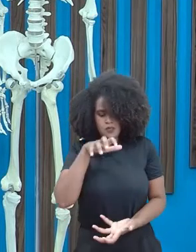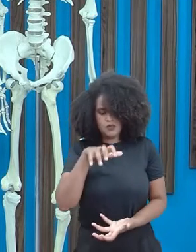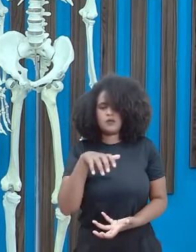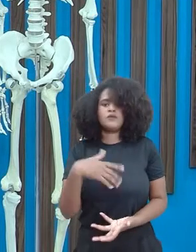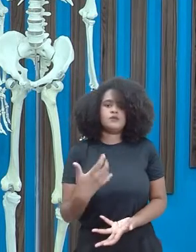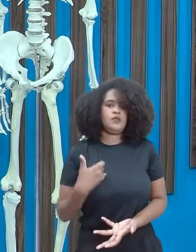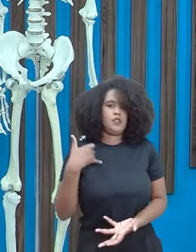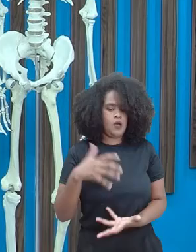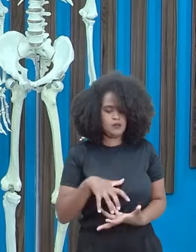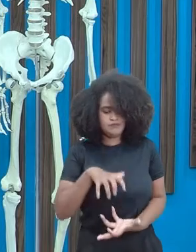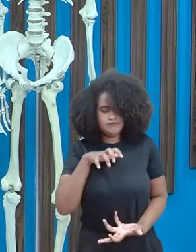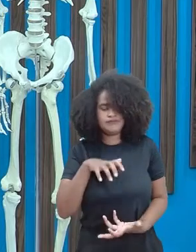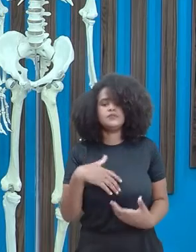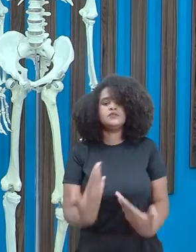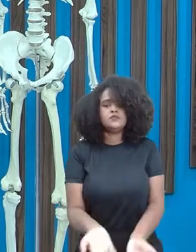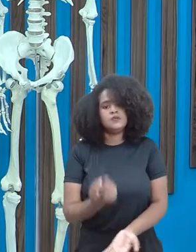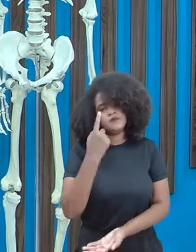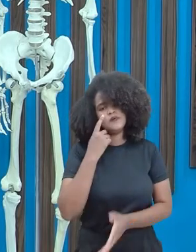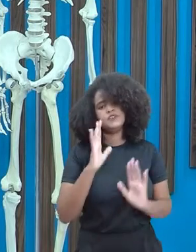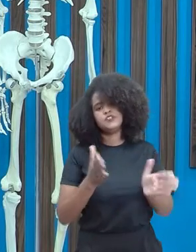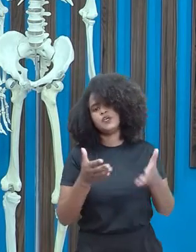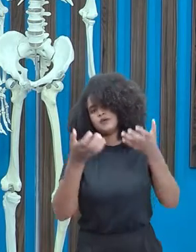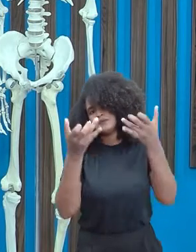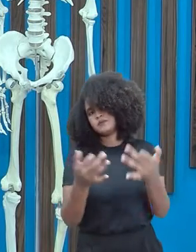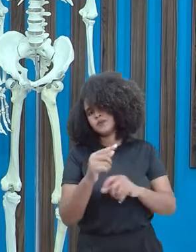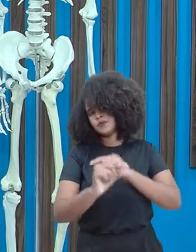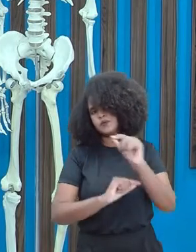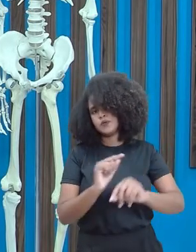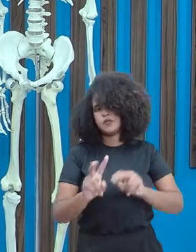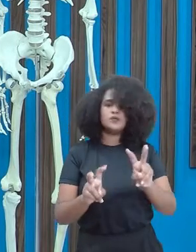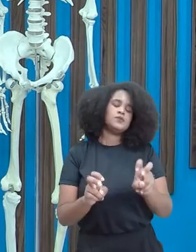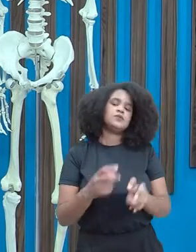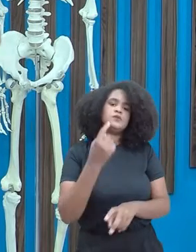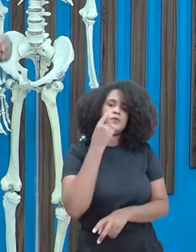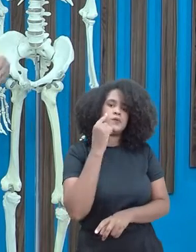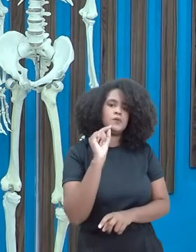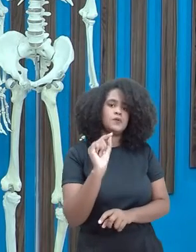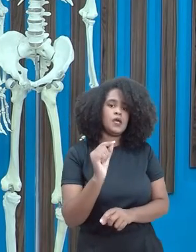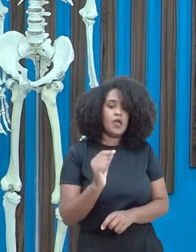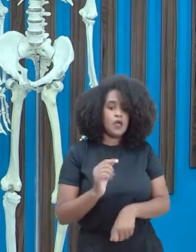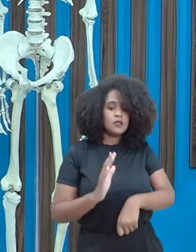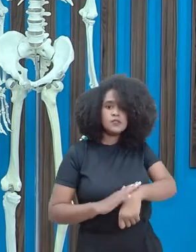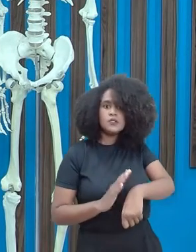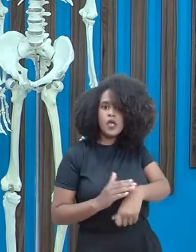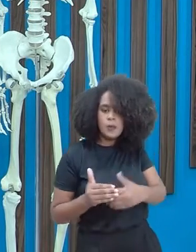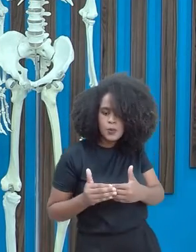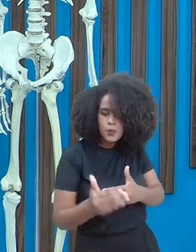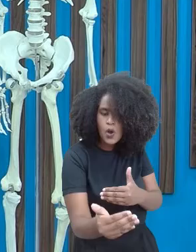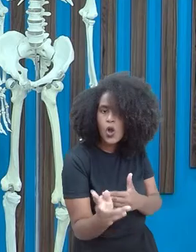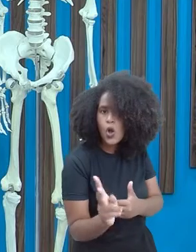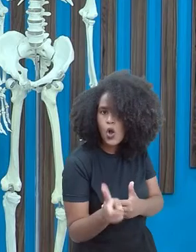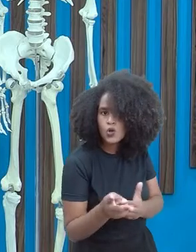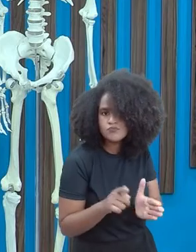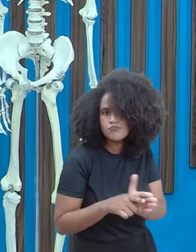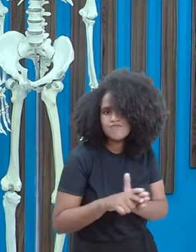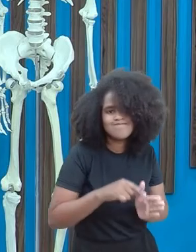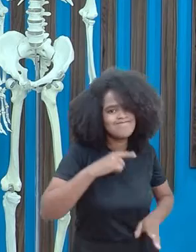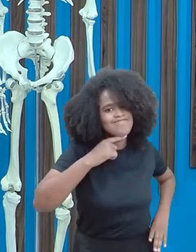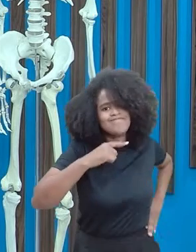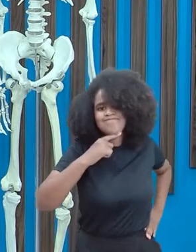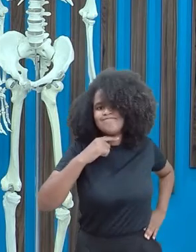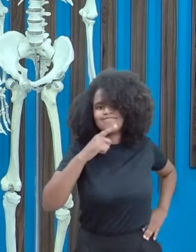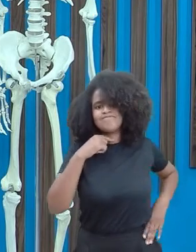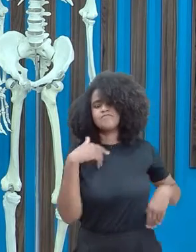não que nós já discutimos isso antes, é a questão, ele não teve muito tempo para continuar, não é isso?